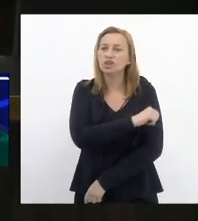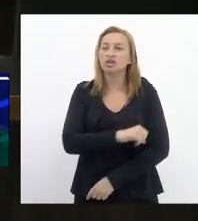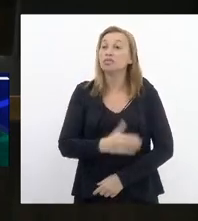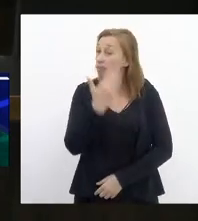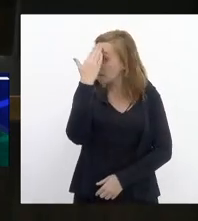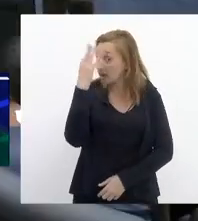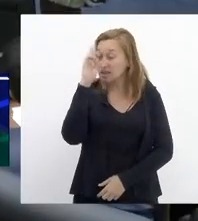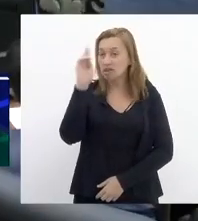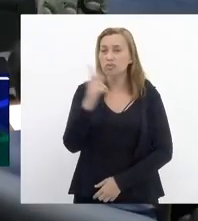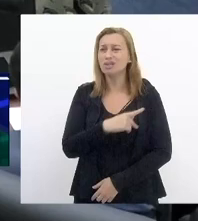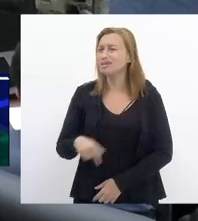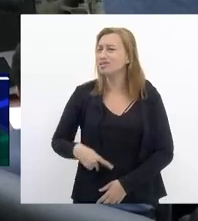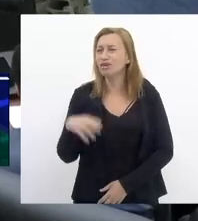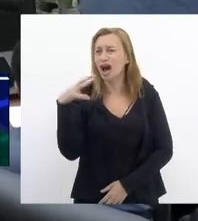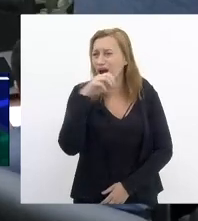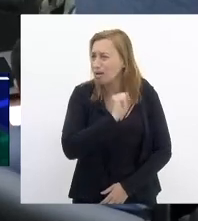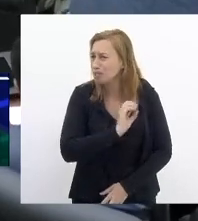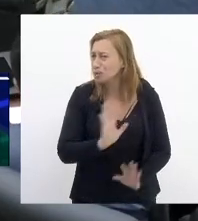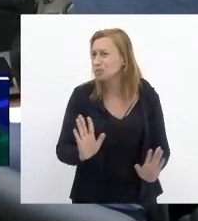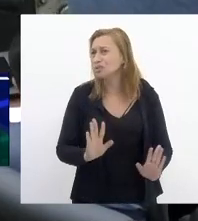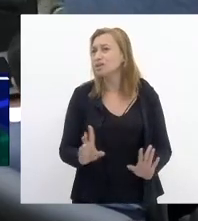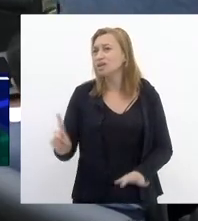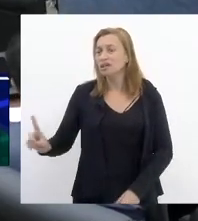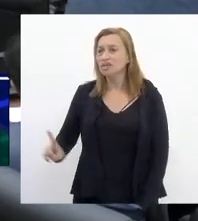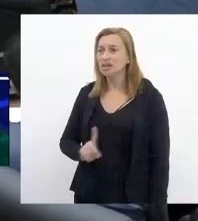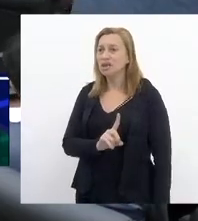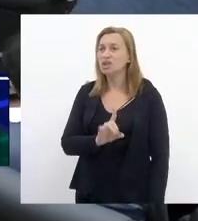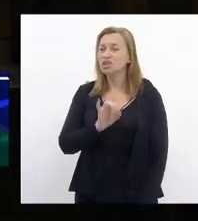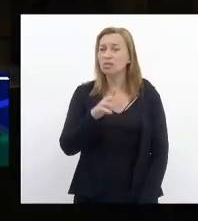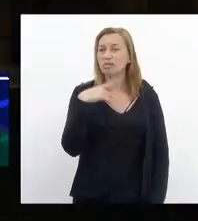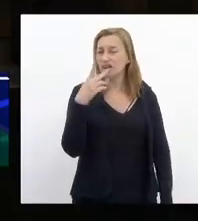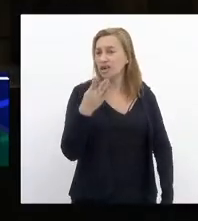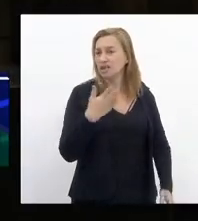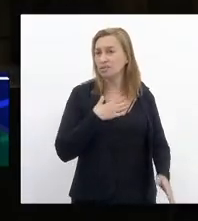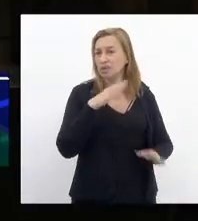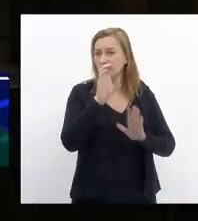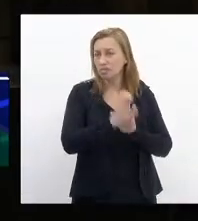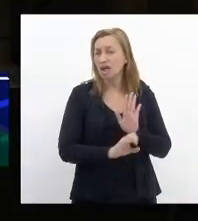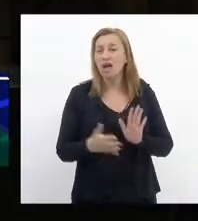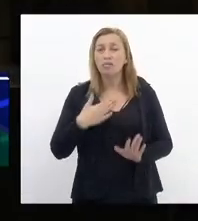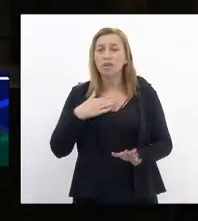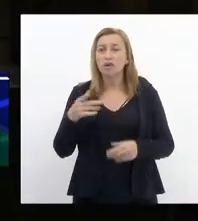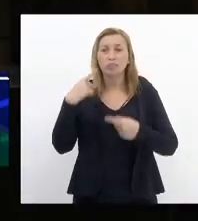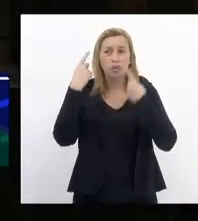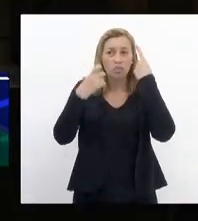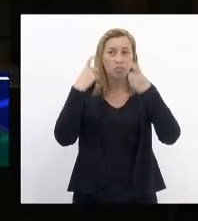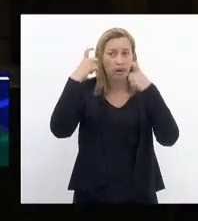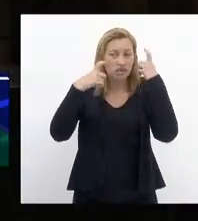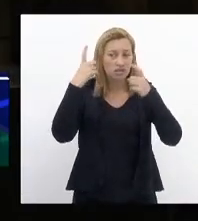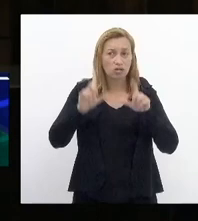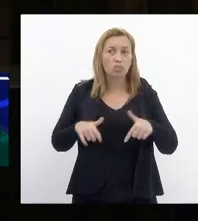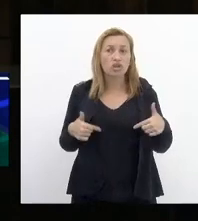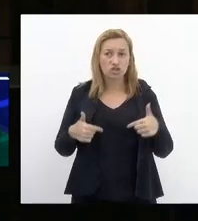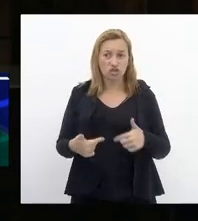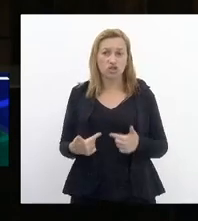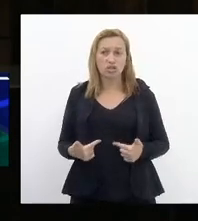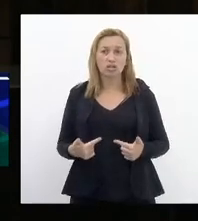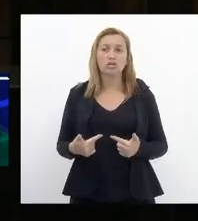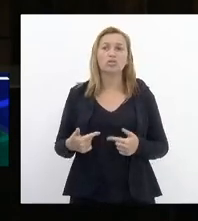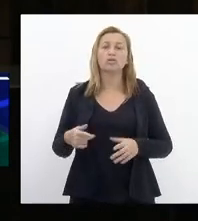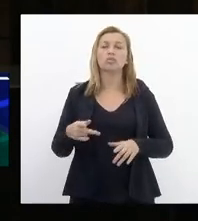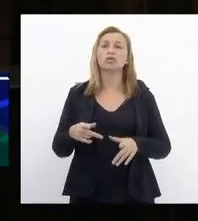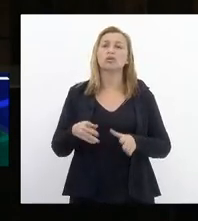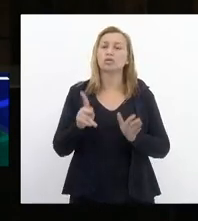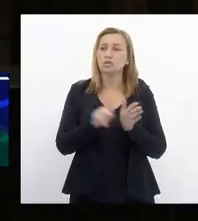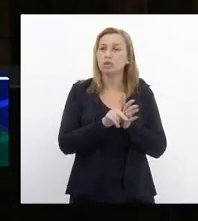Obrigado, presidente. Muito rapidamente, na verdade, eu venho aqui só para defender minha emenda, porque minha preocupação é com o efeito prático desse projeto.